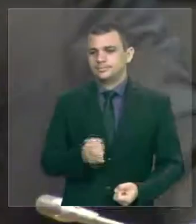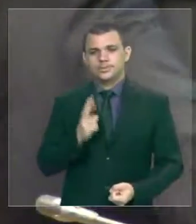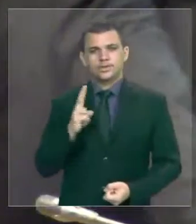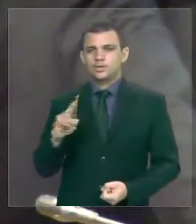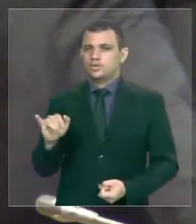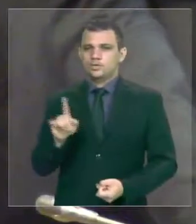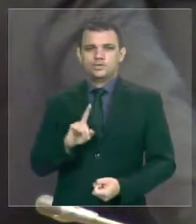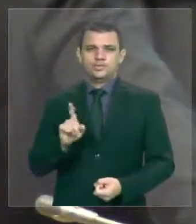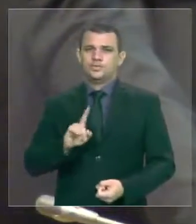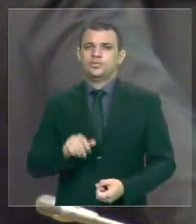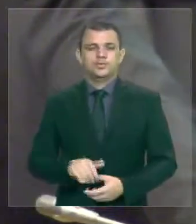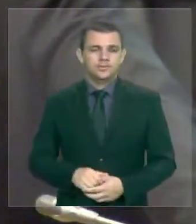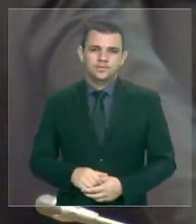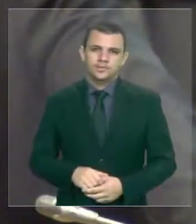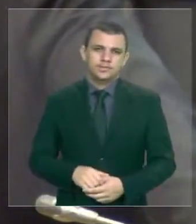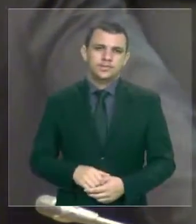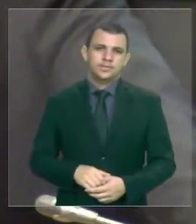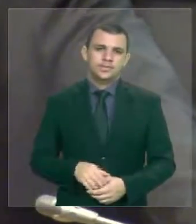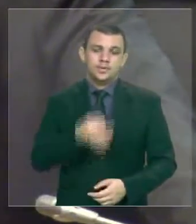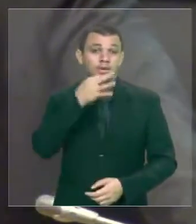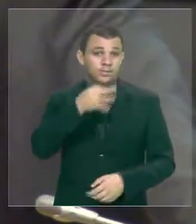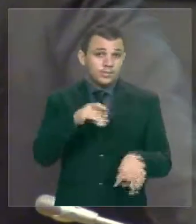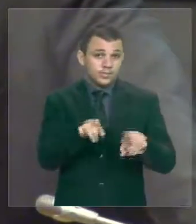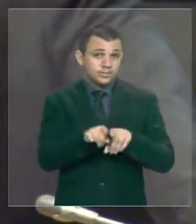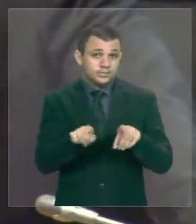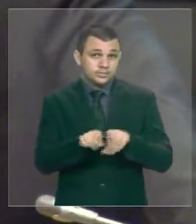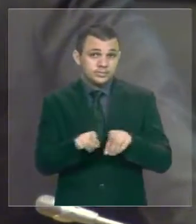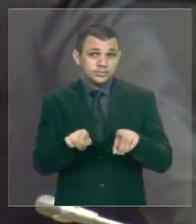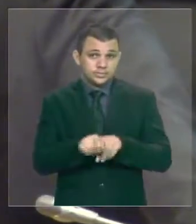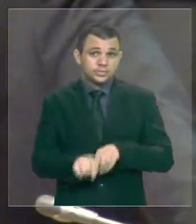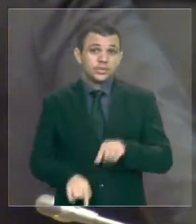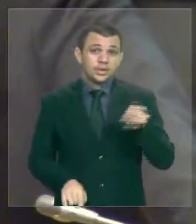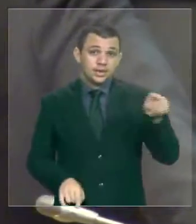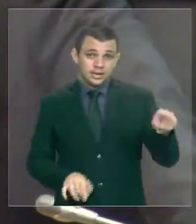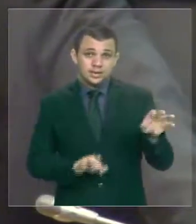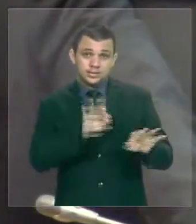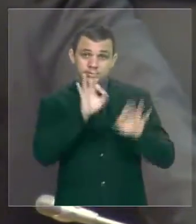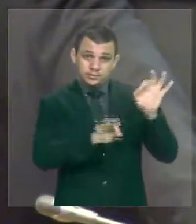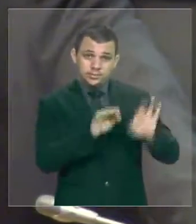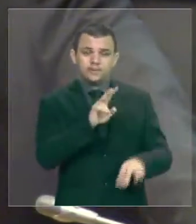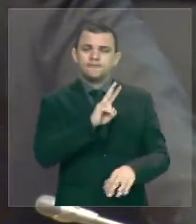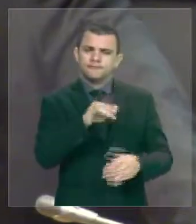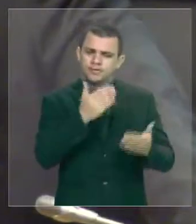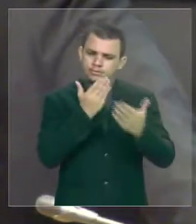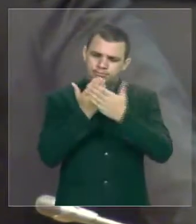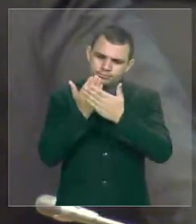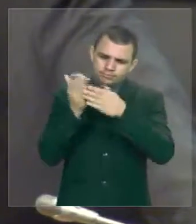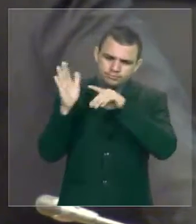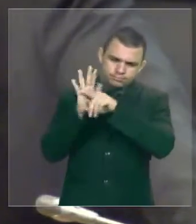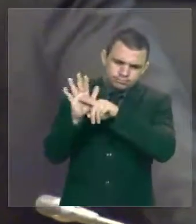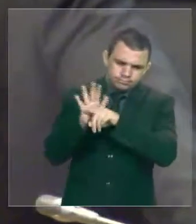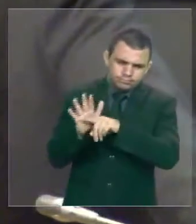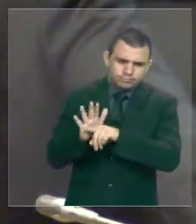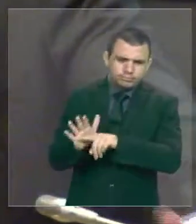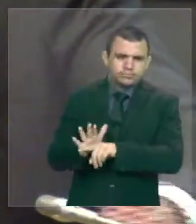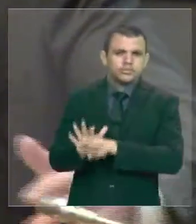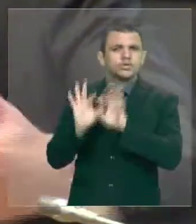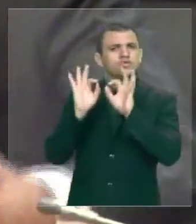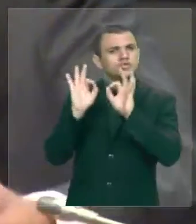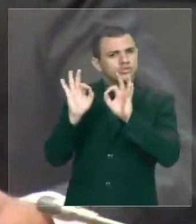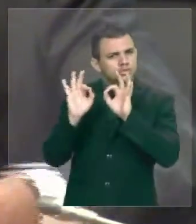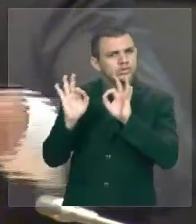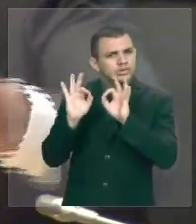Acho até que o tribunal certamente vai estudar isso aí e, sem dúvida